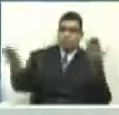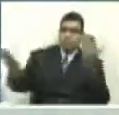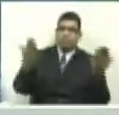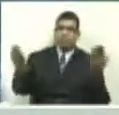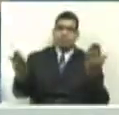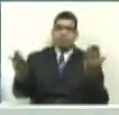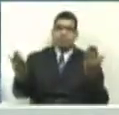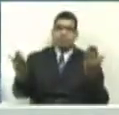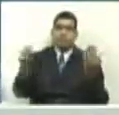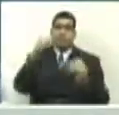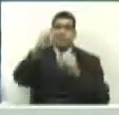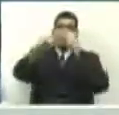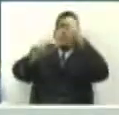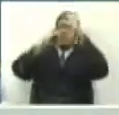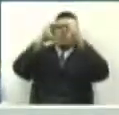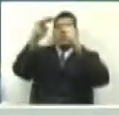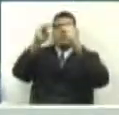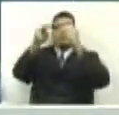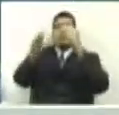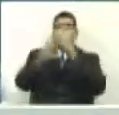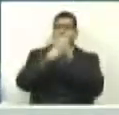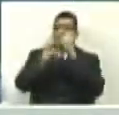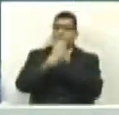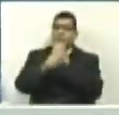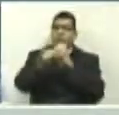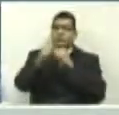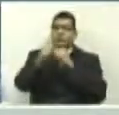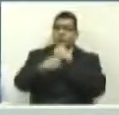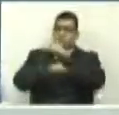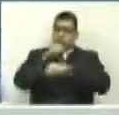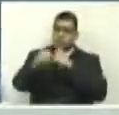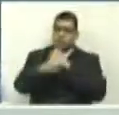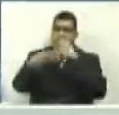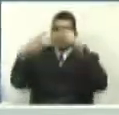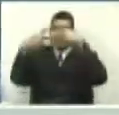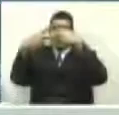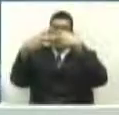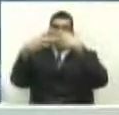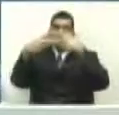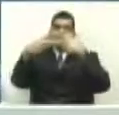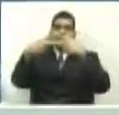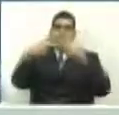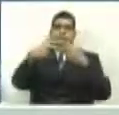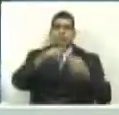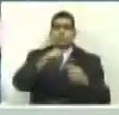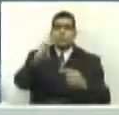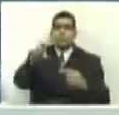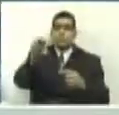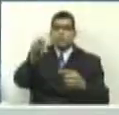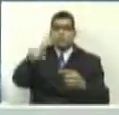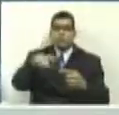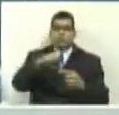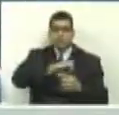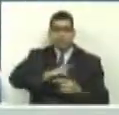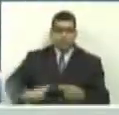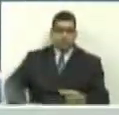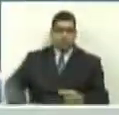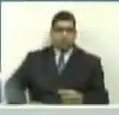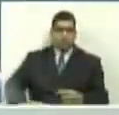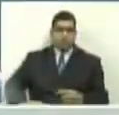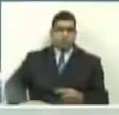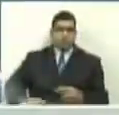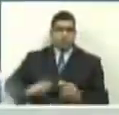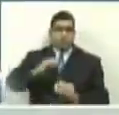o avanço orçamentário dos 8 anos de administração do ex-governador com